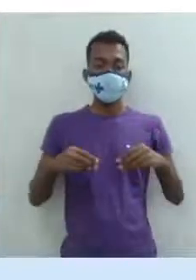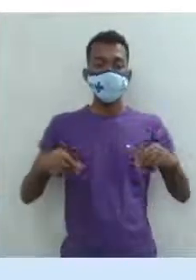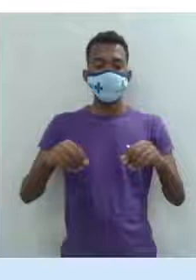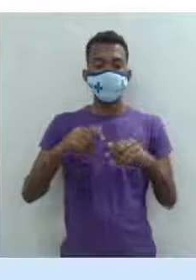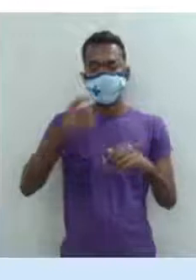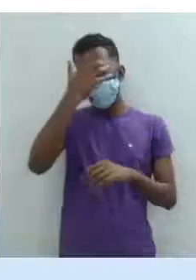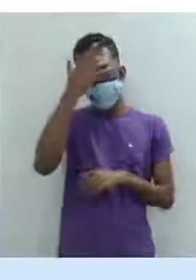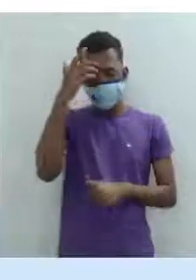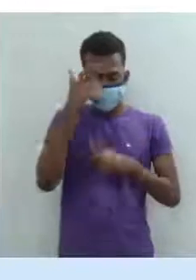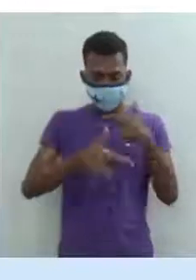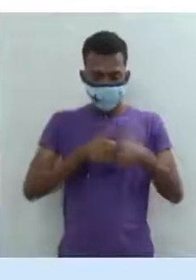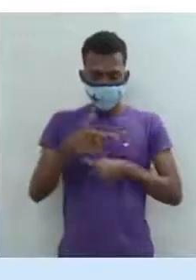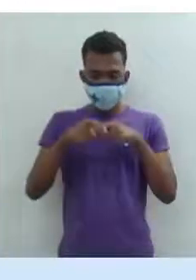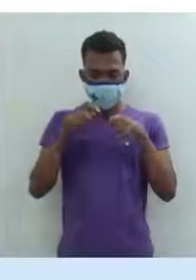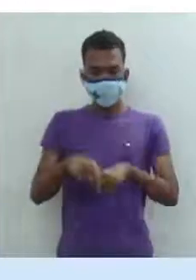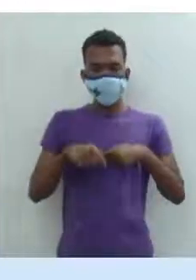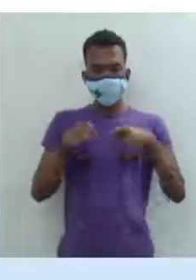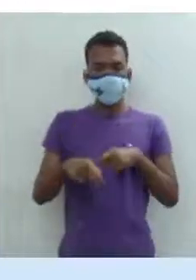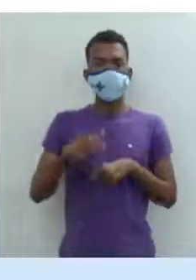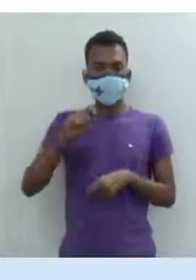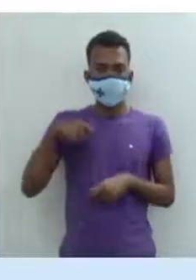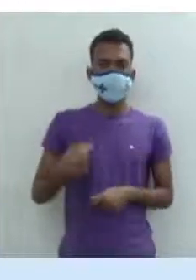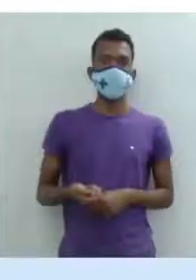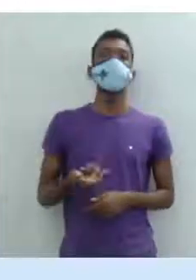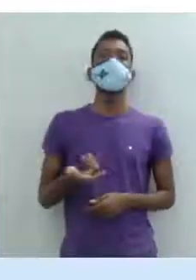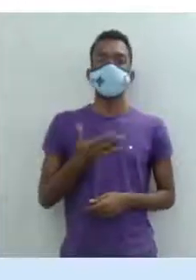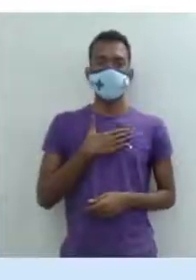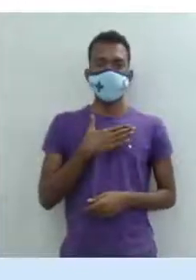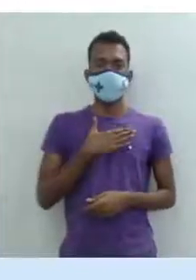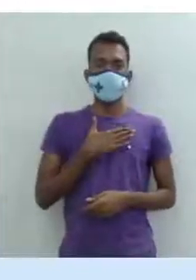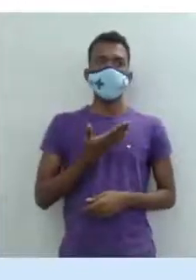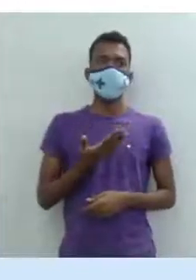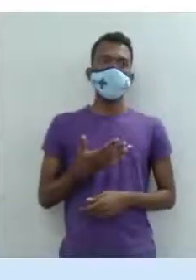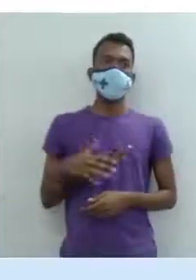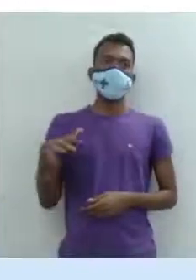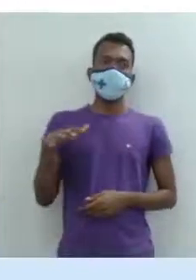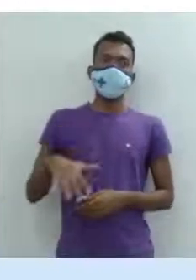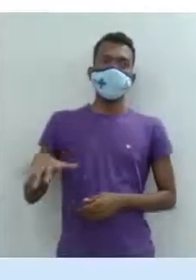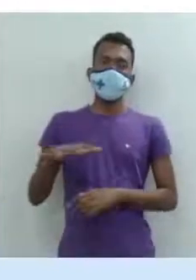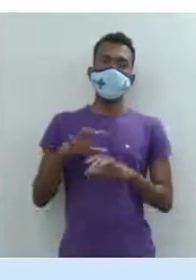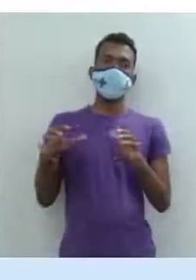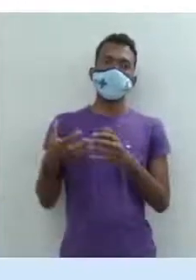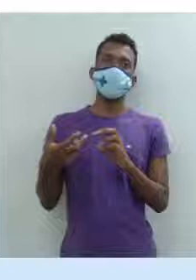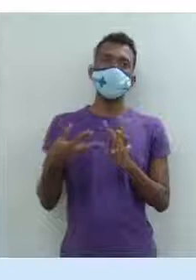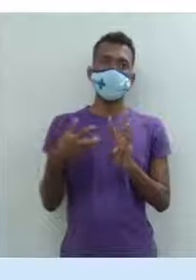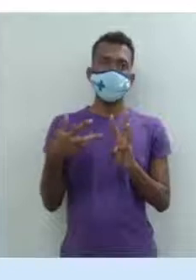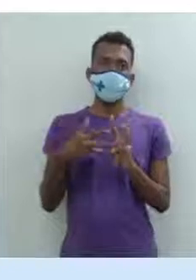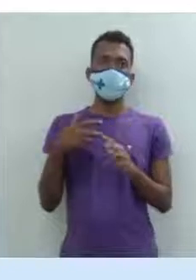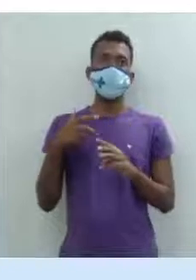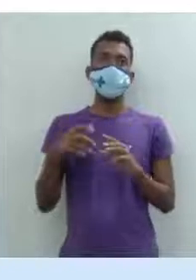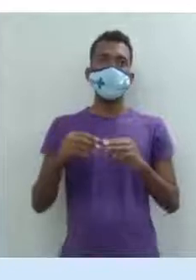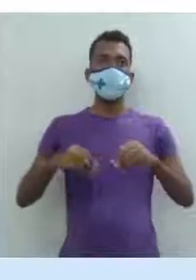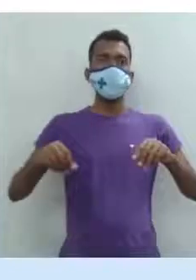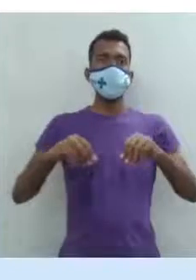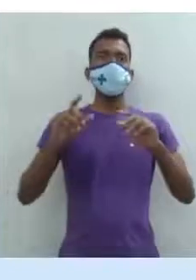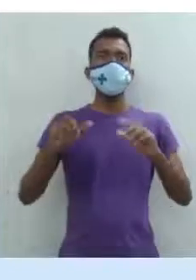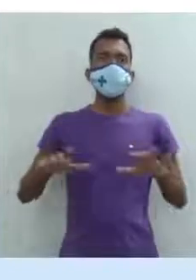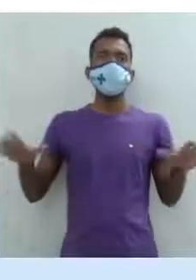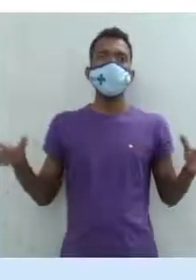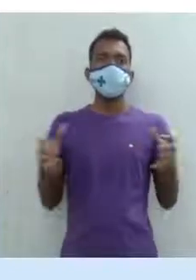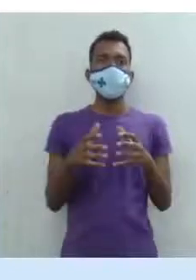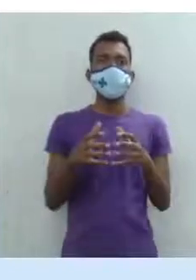quem trabalha nela. Então, entre os indígenas, a terra é do